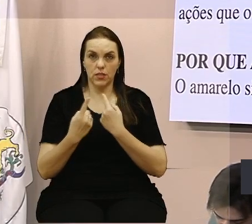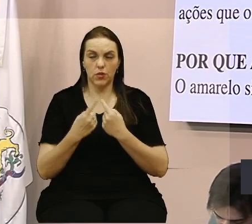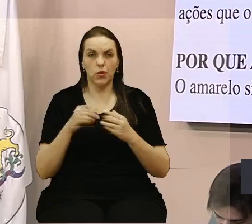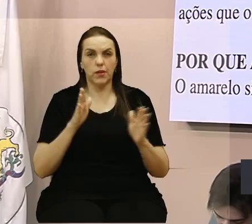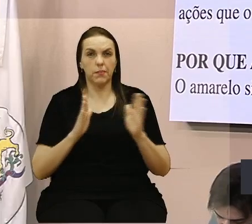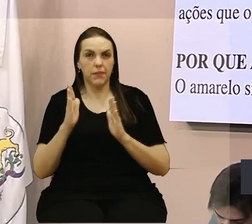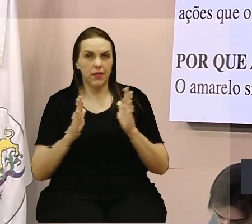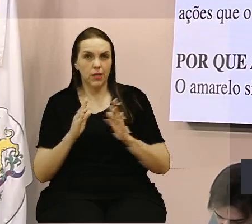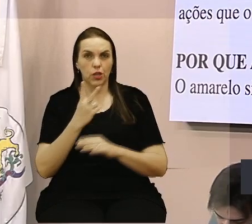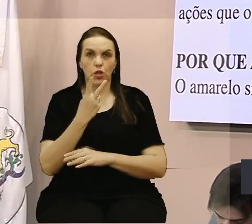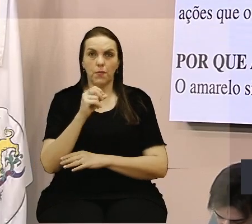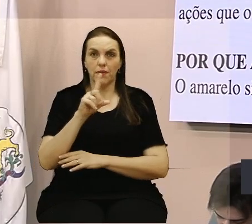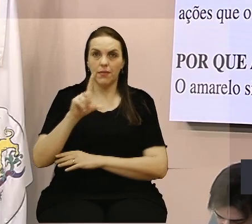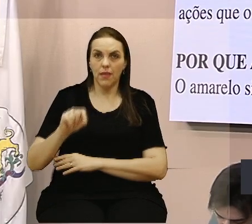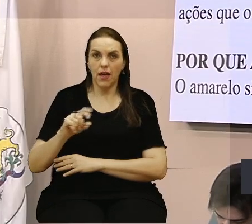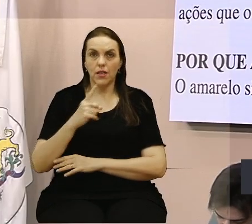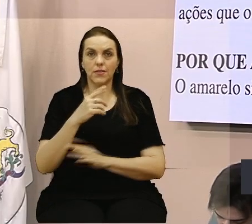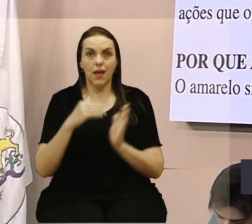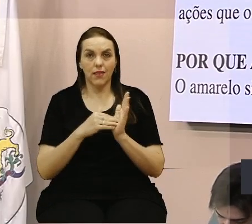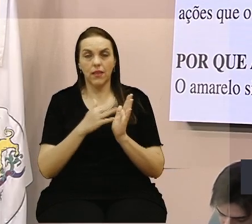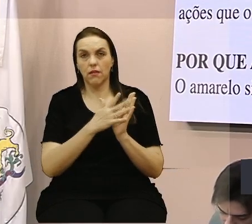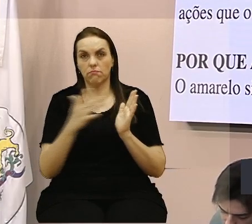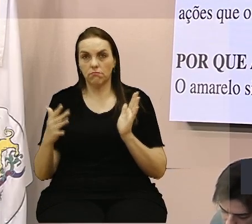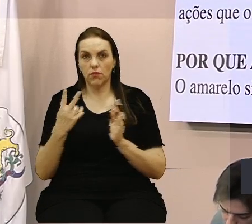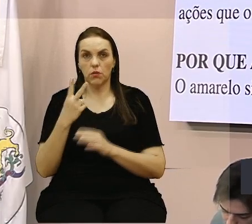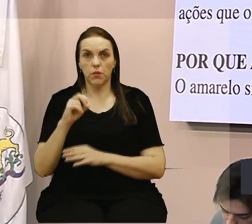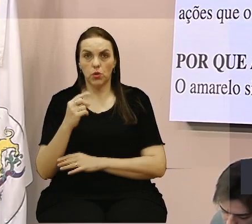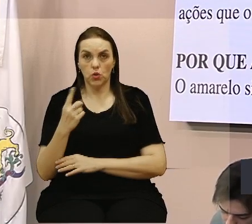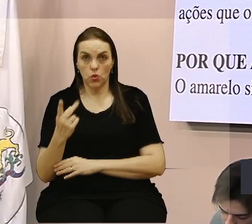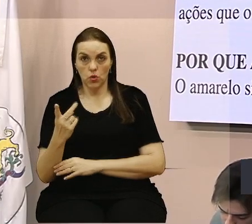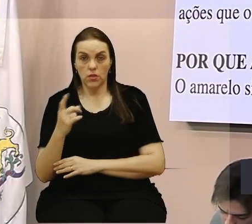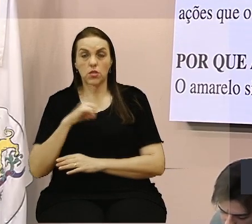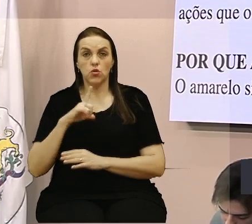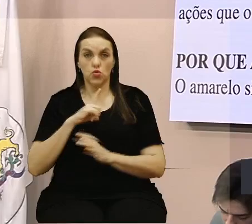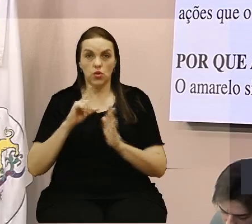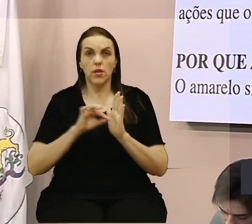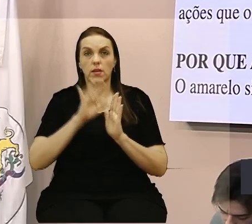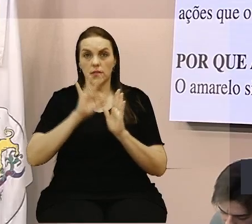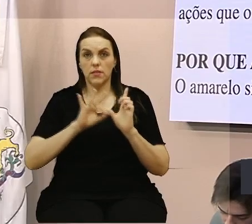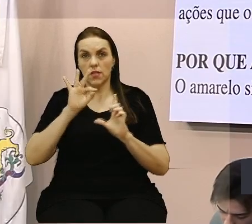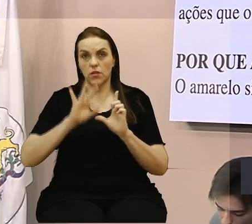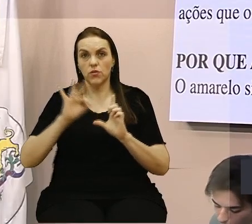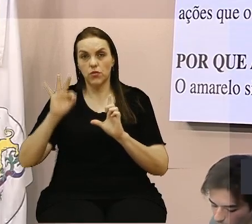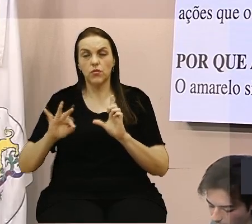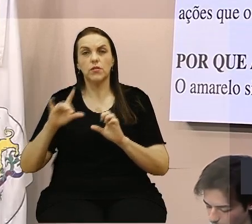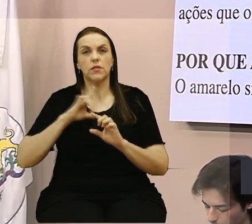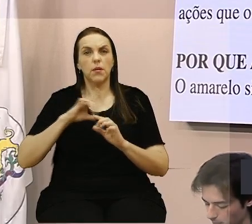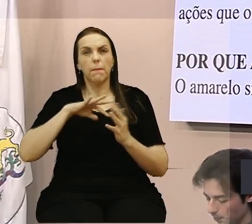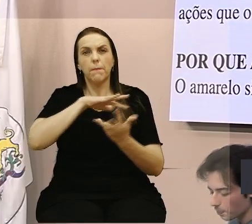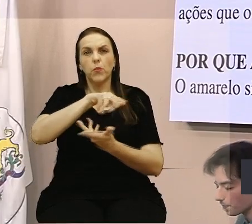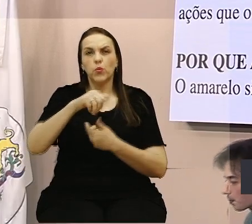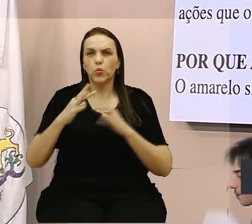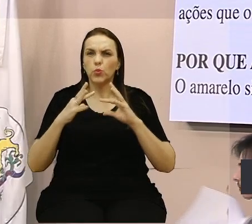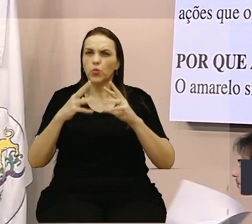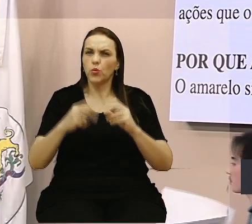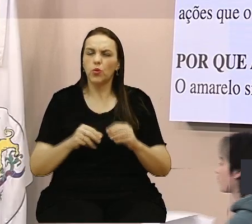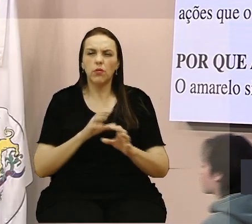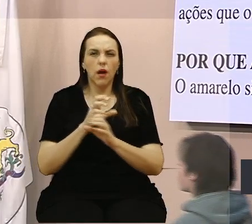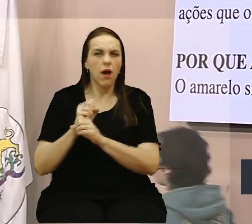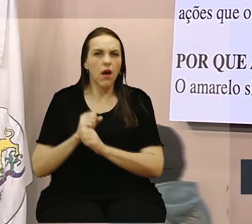2011, se tinha algumas estatísticas um pouco dispersas no mundo inteiro, mas se calculava que mais ou